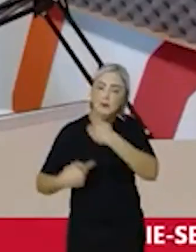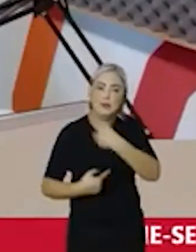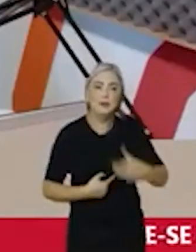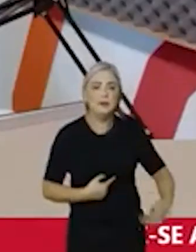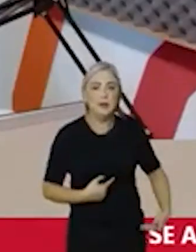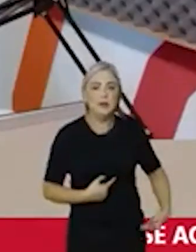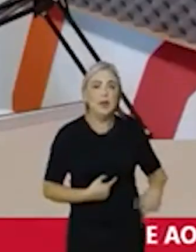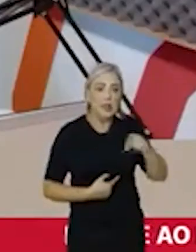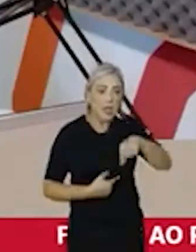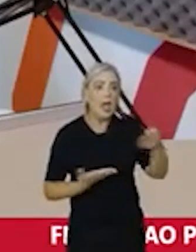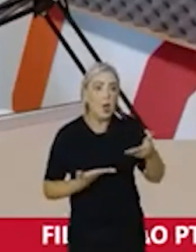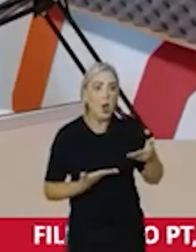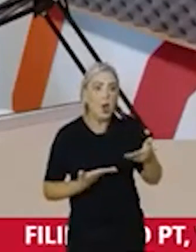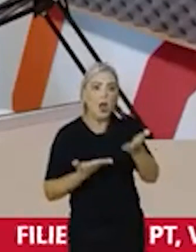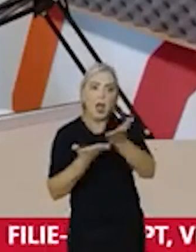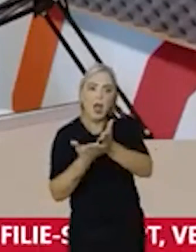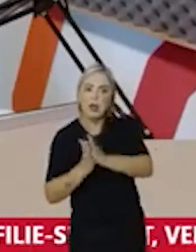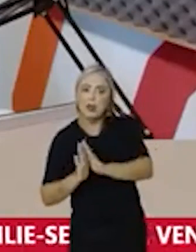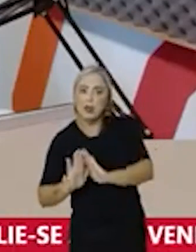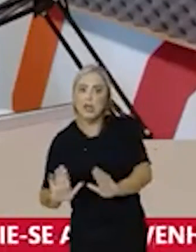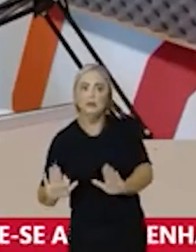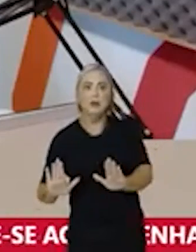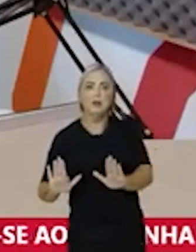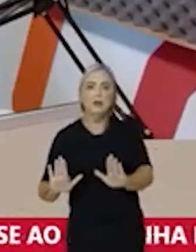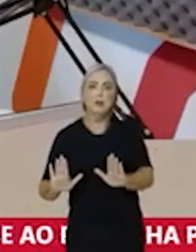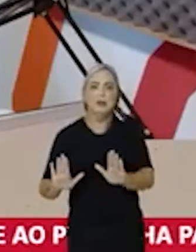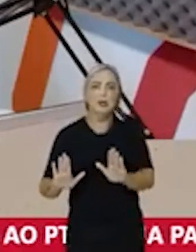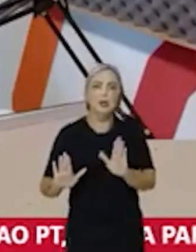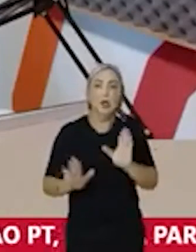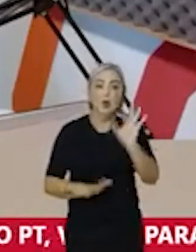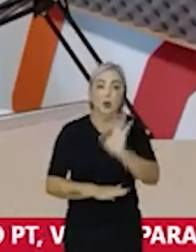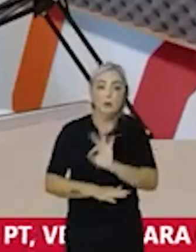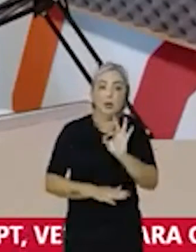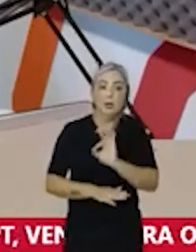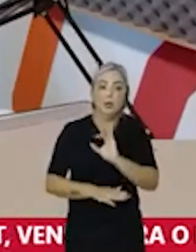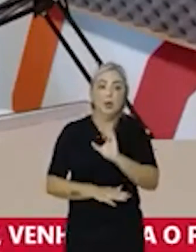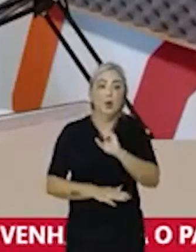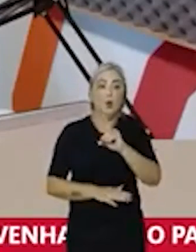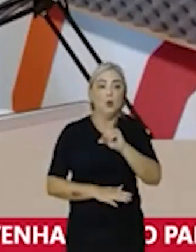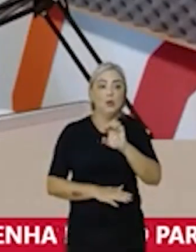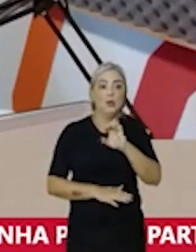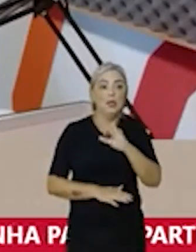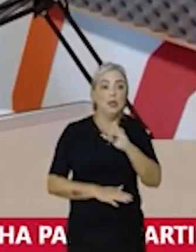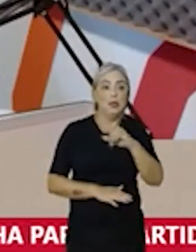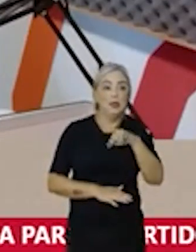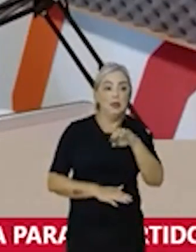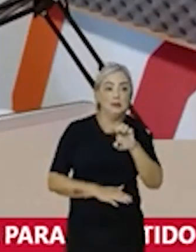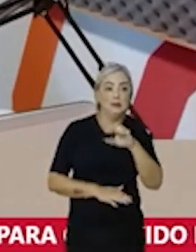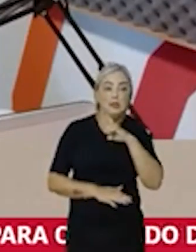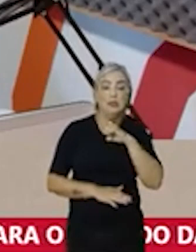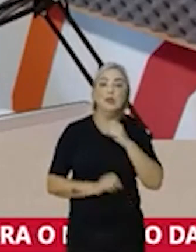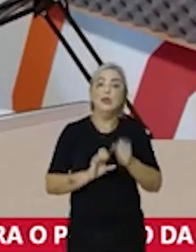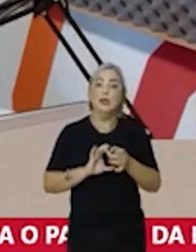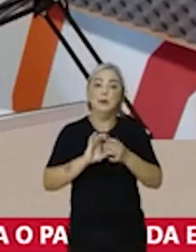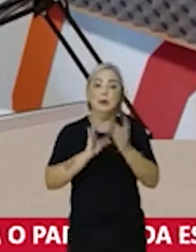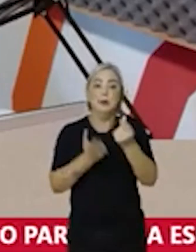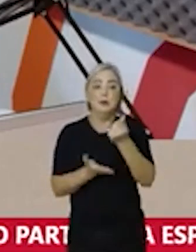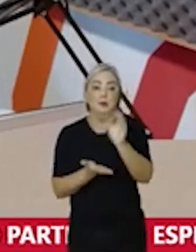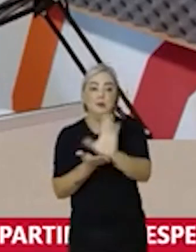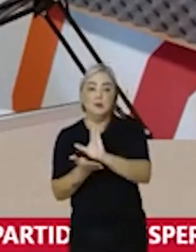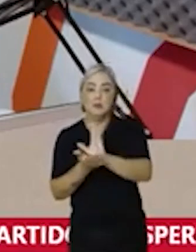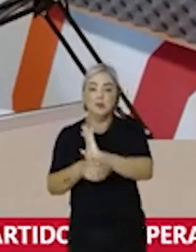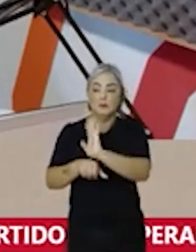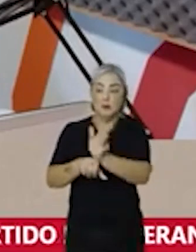estão destruindo, estão tentando acabar com uma taxa chamada Condecine, que permite o financiamento do